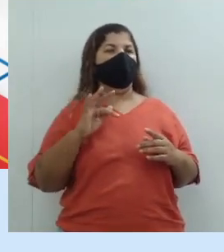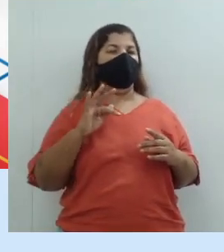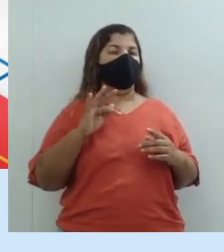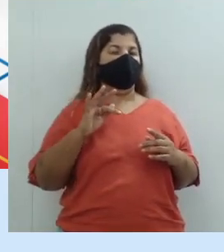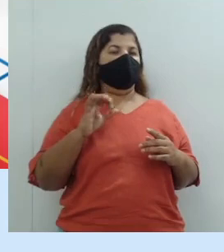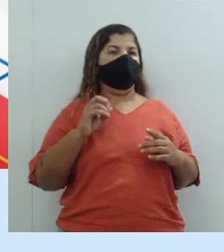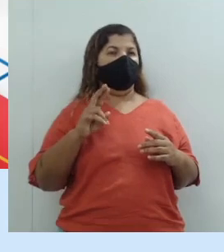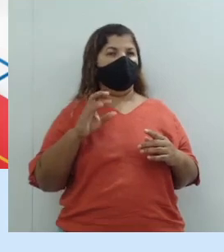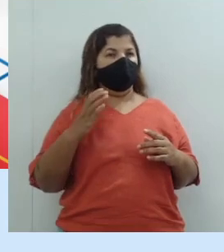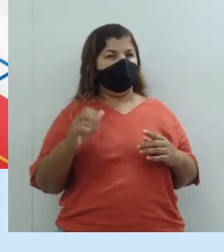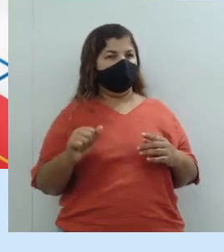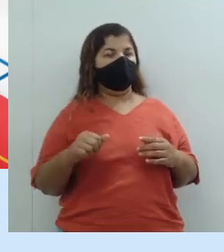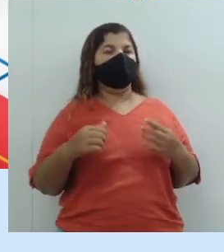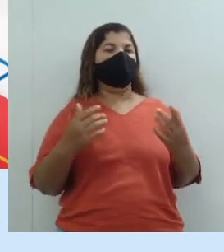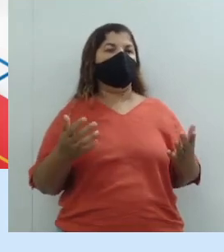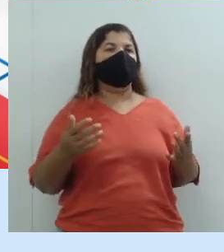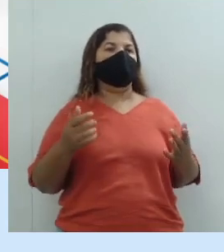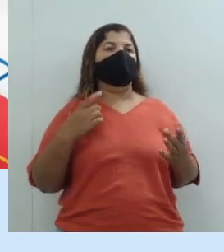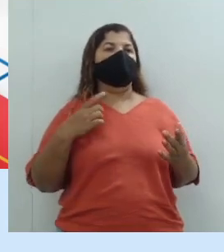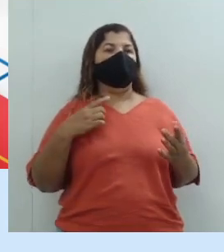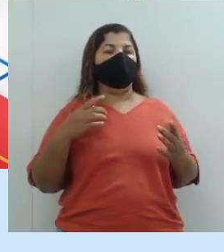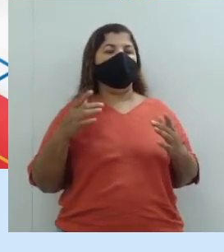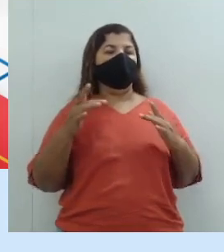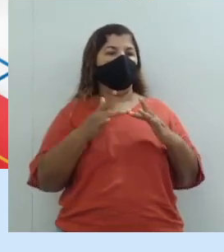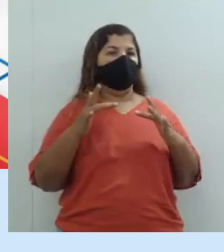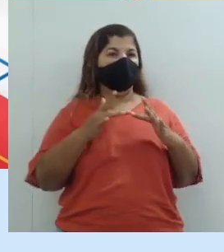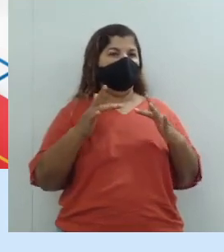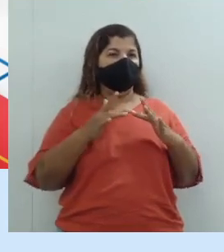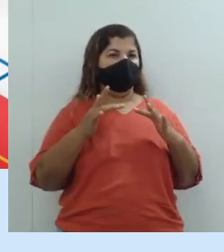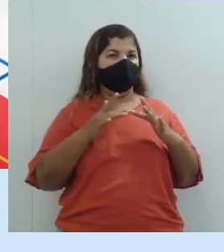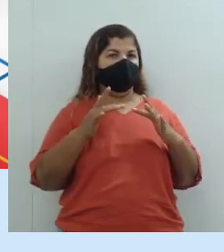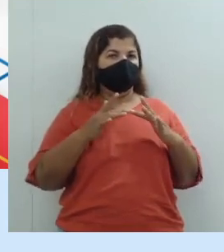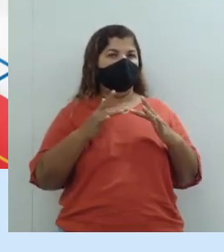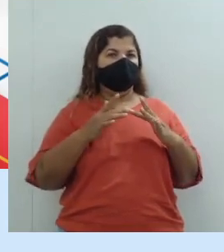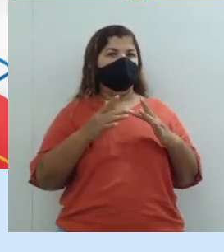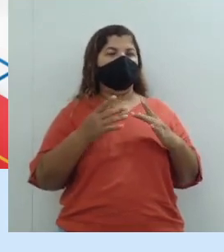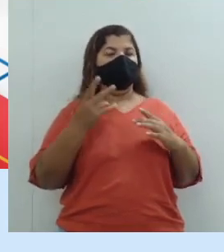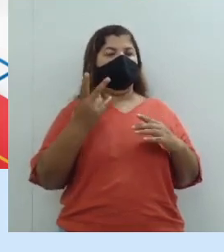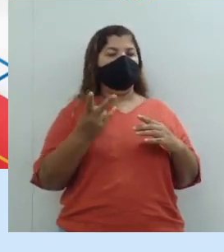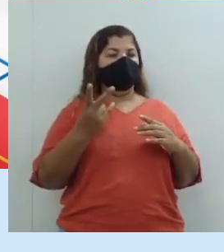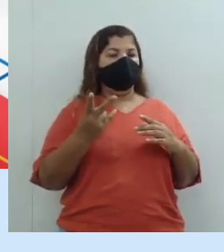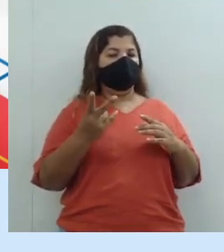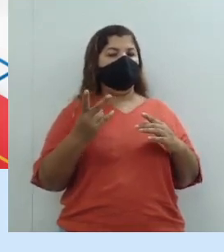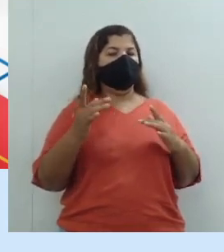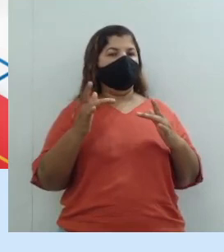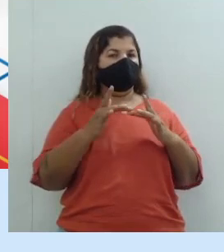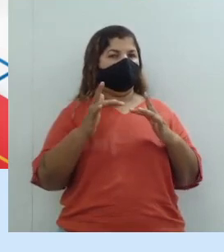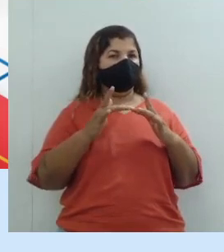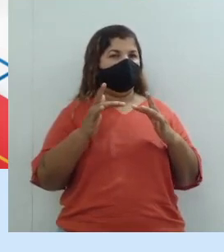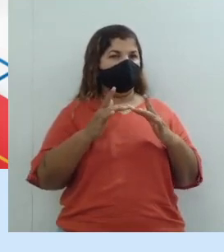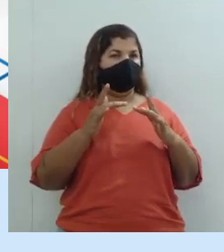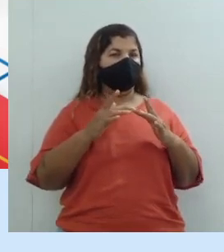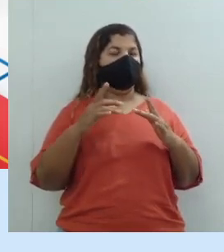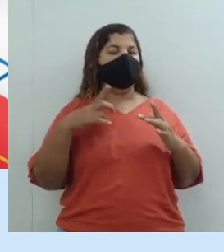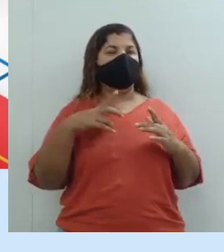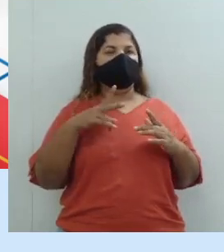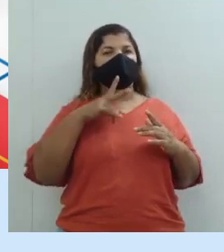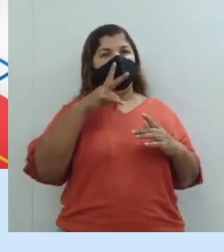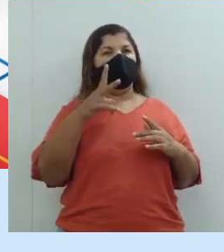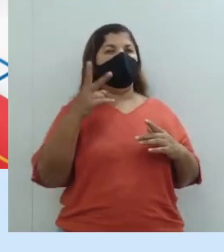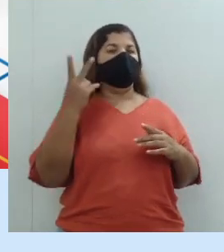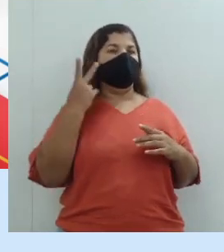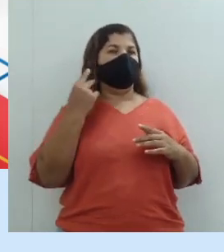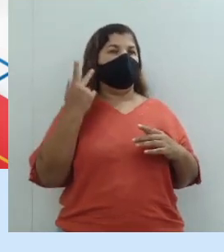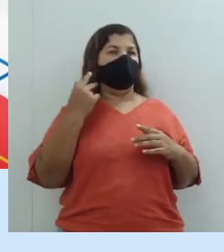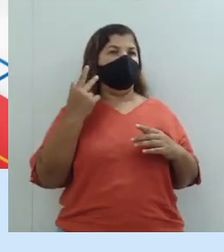força normal é aquela força de contato entre as superfícies, né? Se eu tenho duas superfícies em contato, eu tenho uma força normal ali que faz um